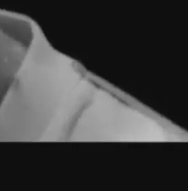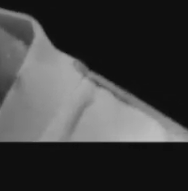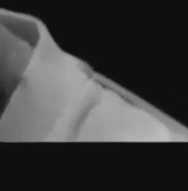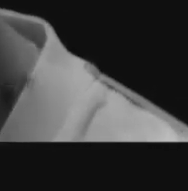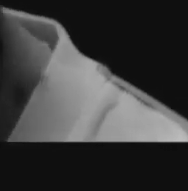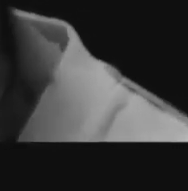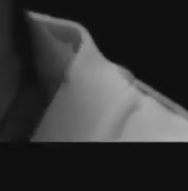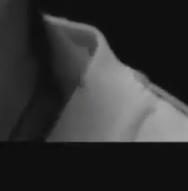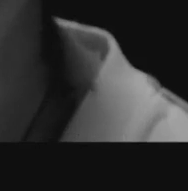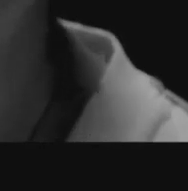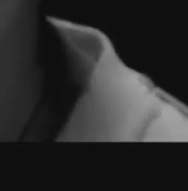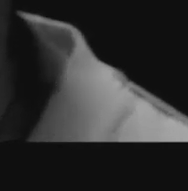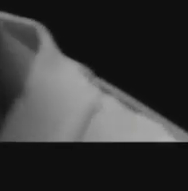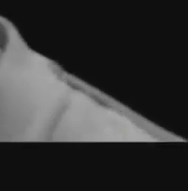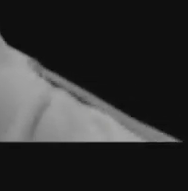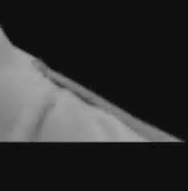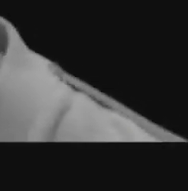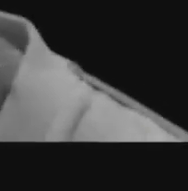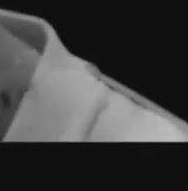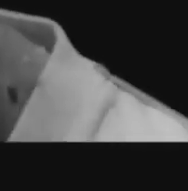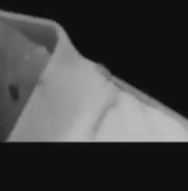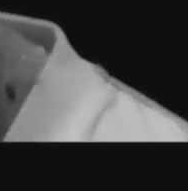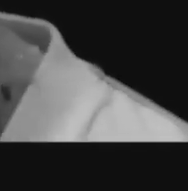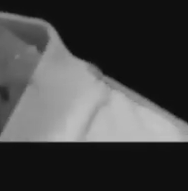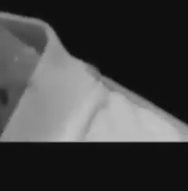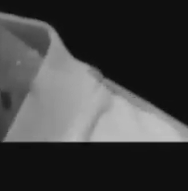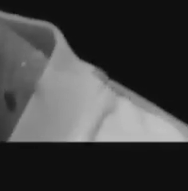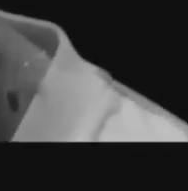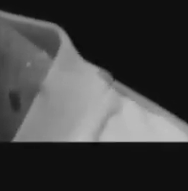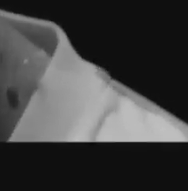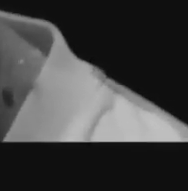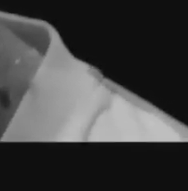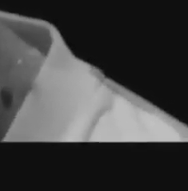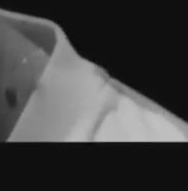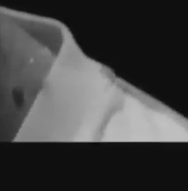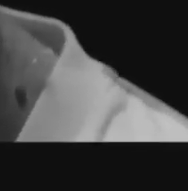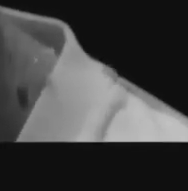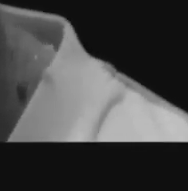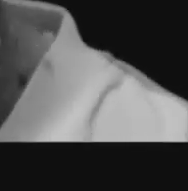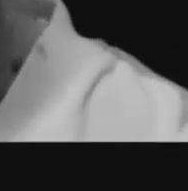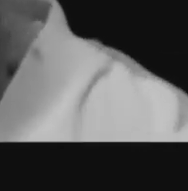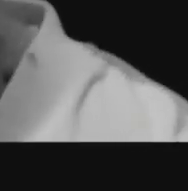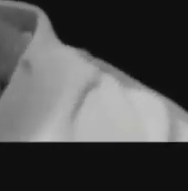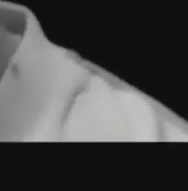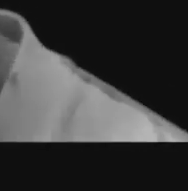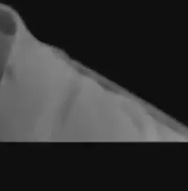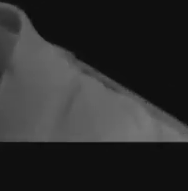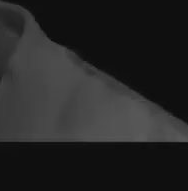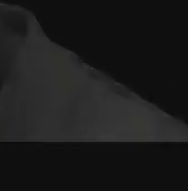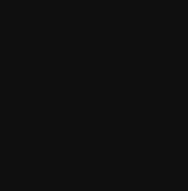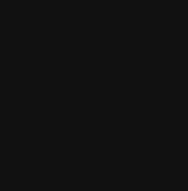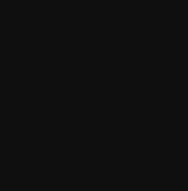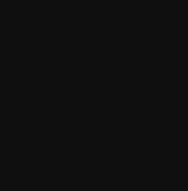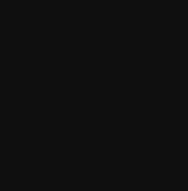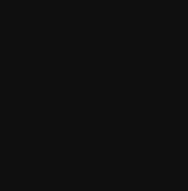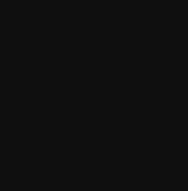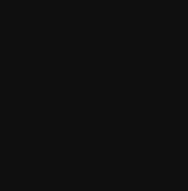que falar sobre esse casamento. Ele durou 30 anos, mas foi ele o grande causador da minha